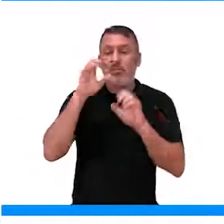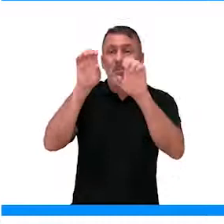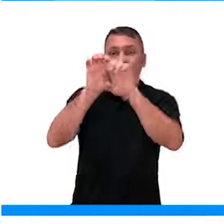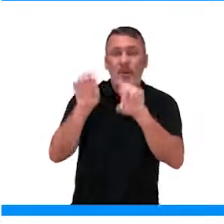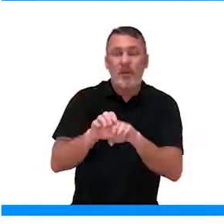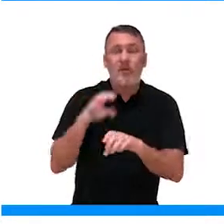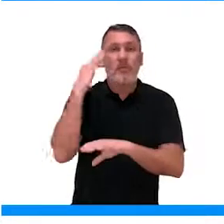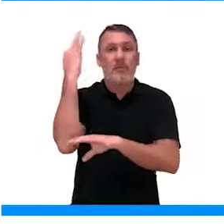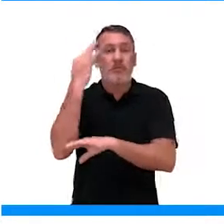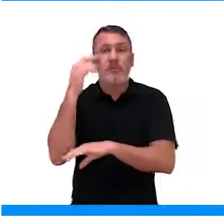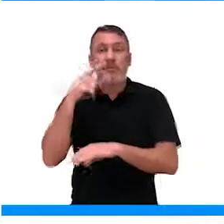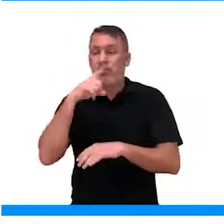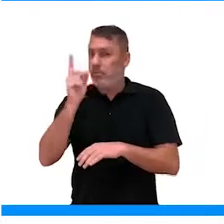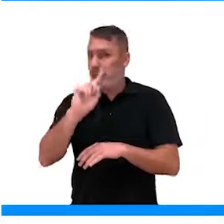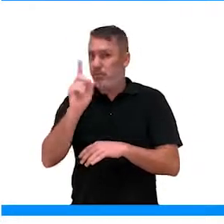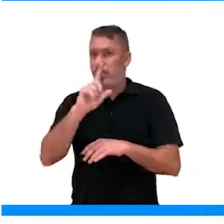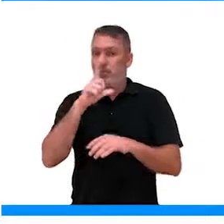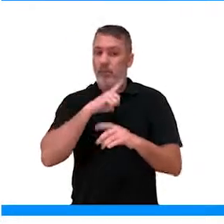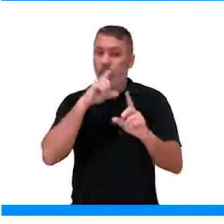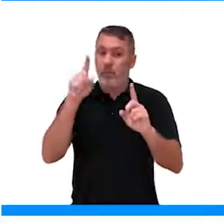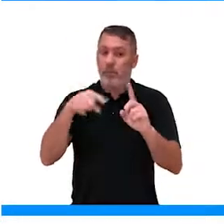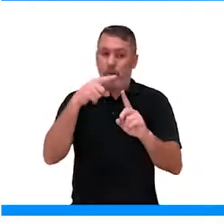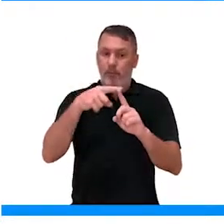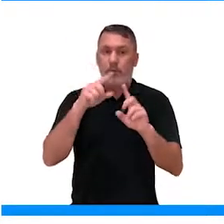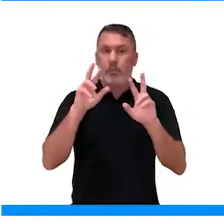por exemplo, se eu pego a própria redação do Enem,